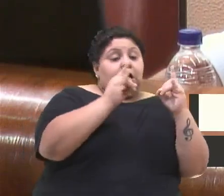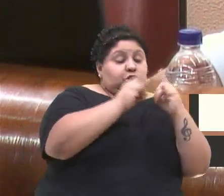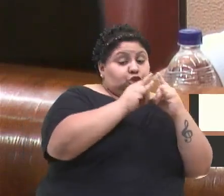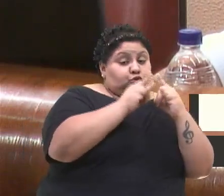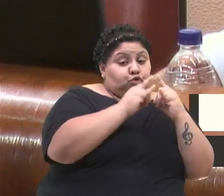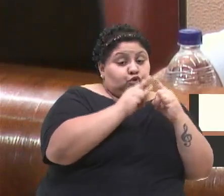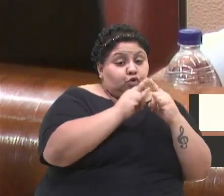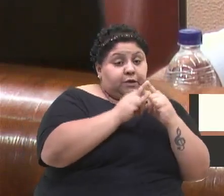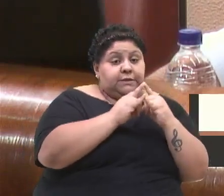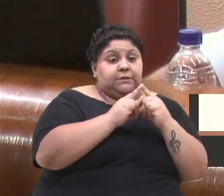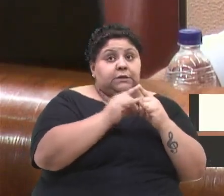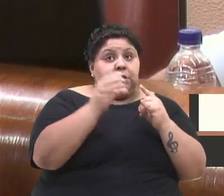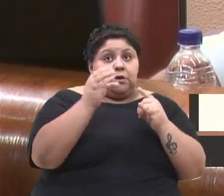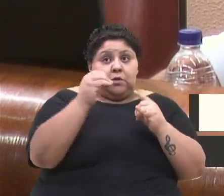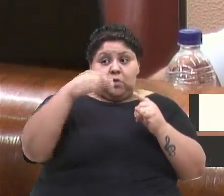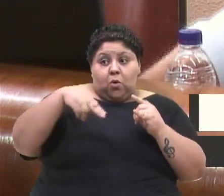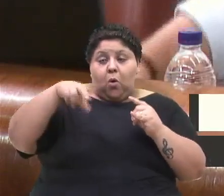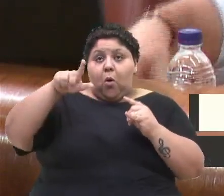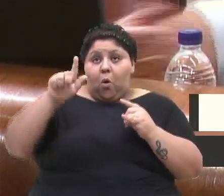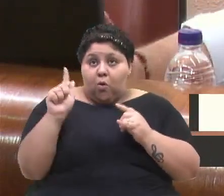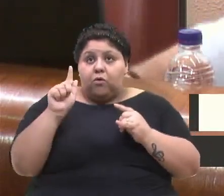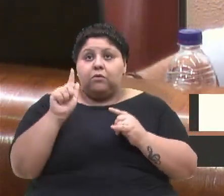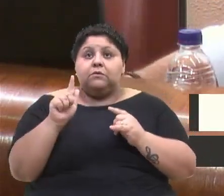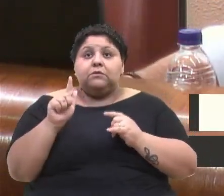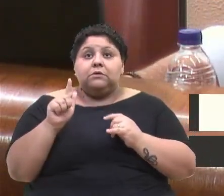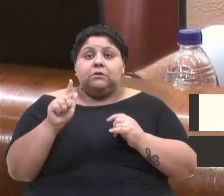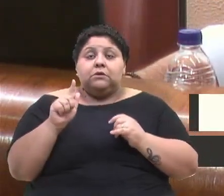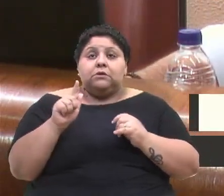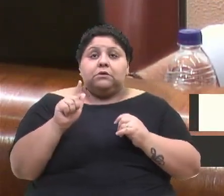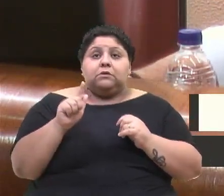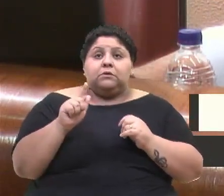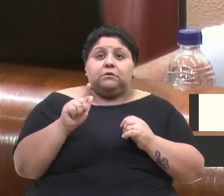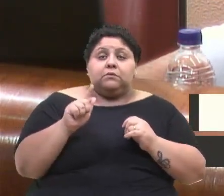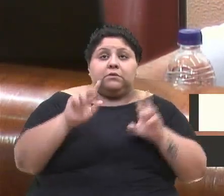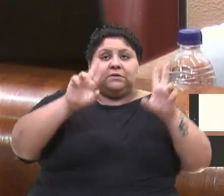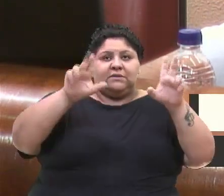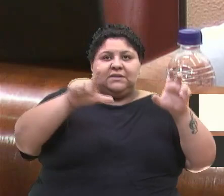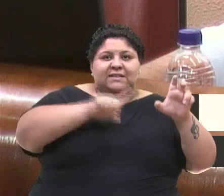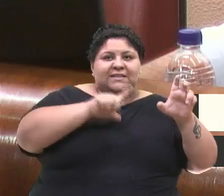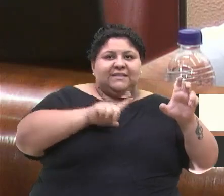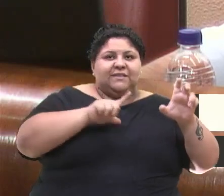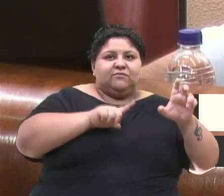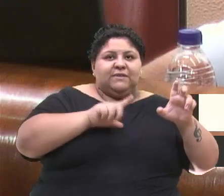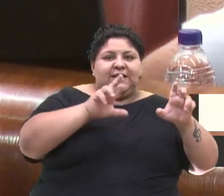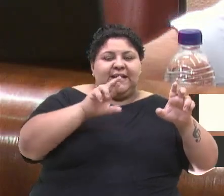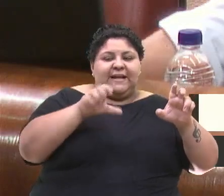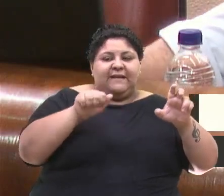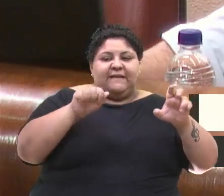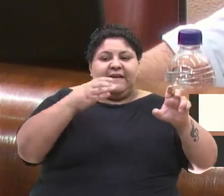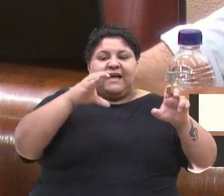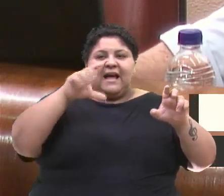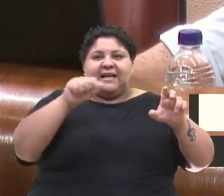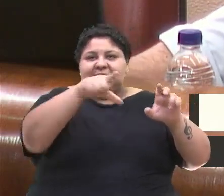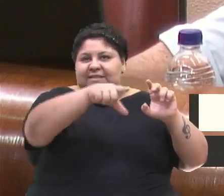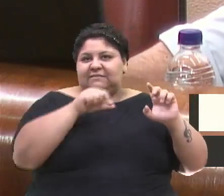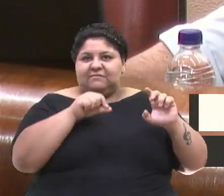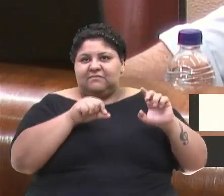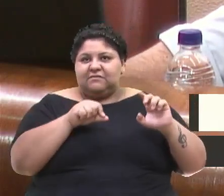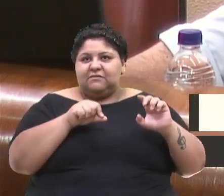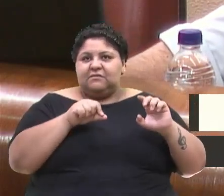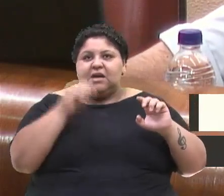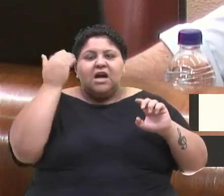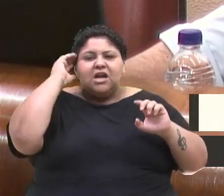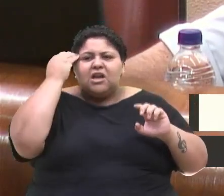a ONG Sem Raça Definida, e tantas outras ONGs, se não fossem elas, eu não sei o que seria da saúde animal em Caxias do